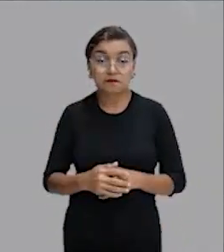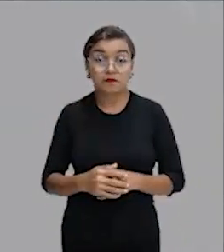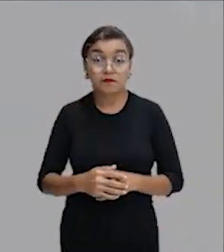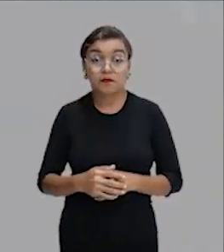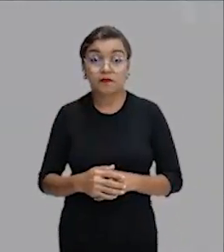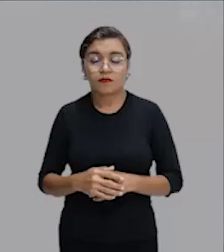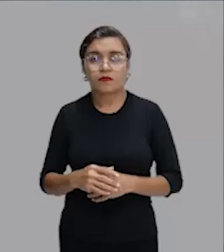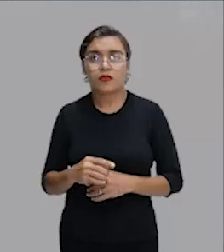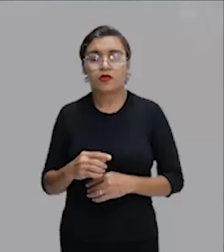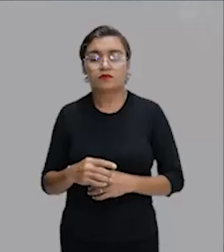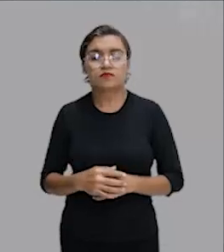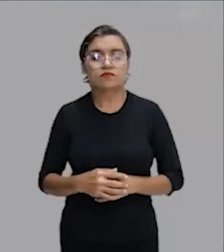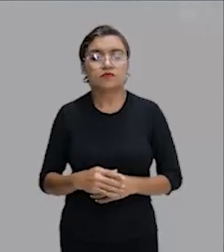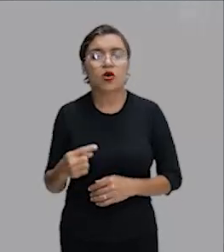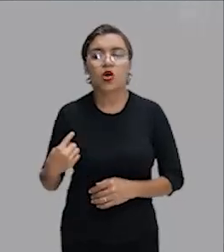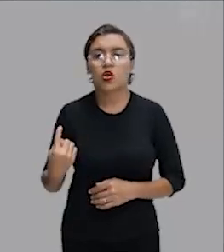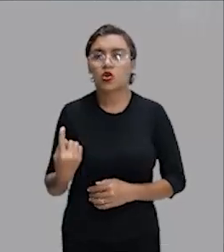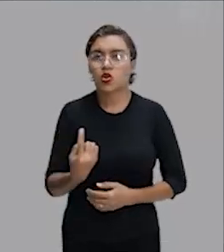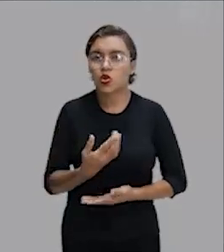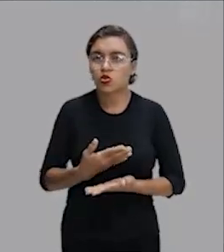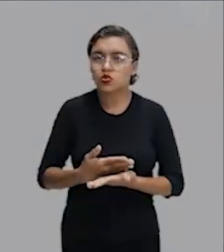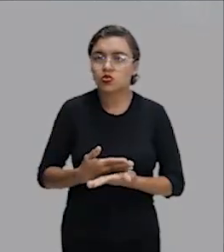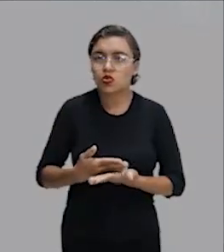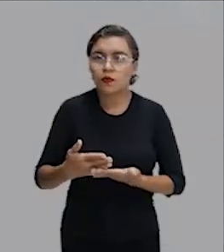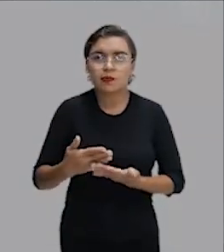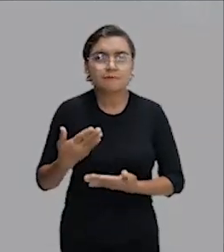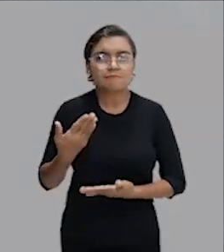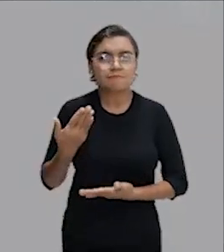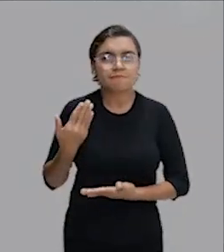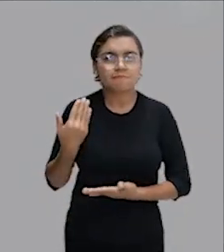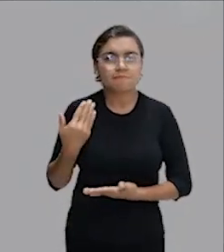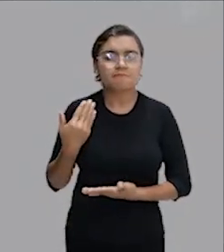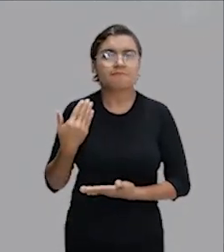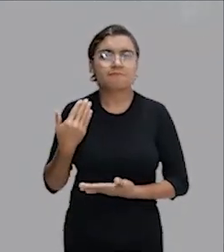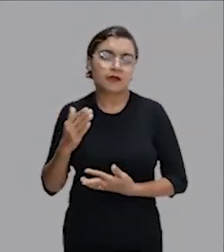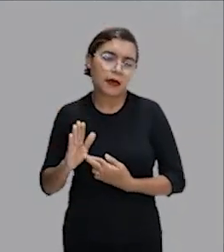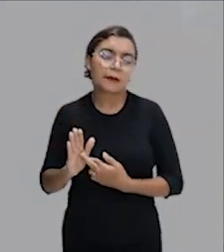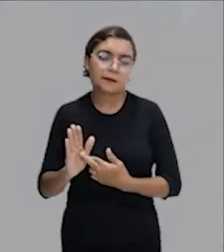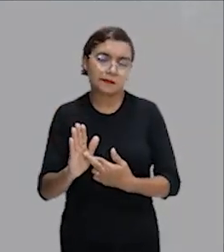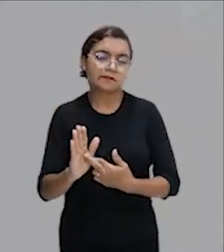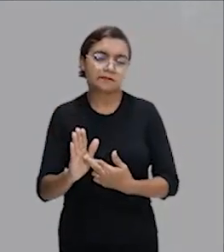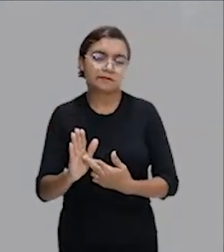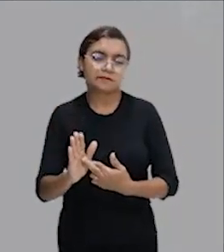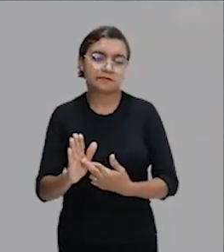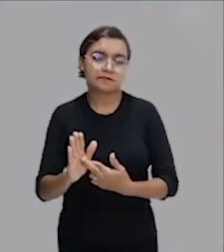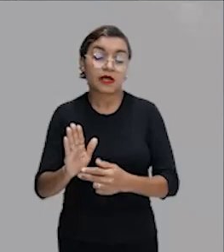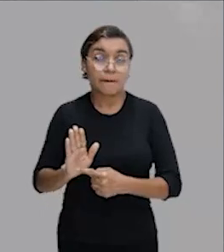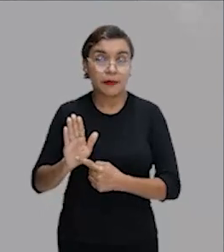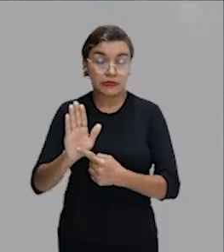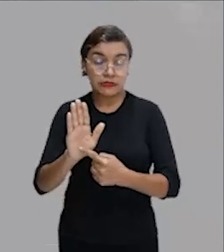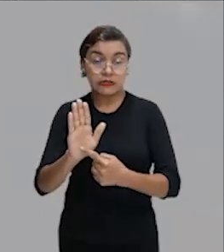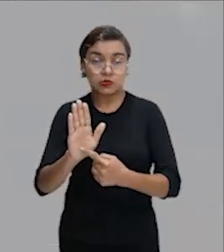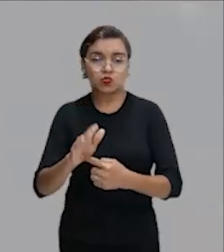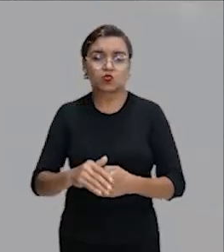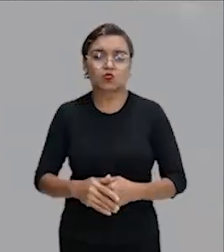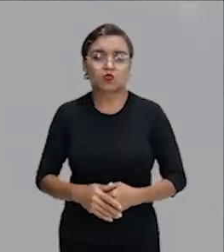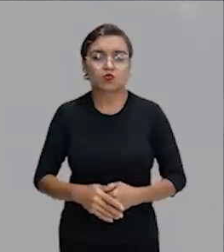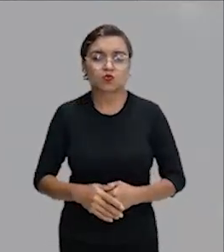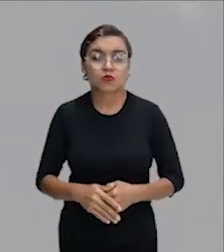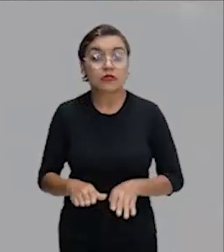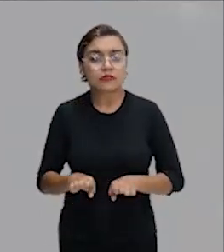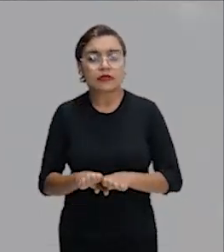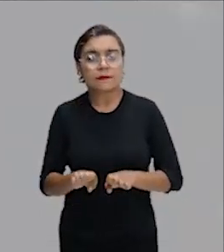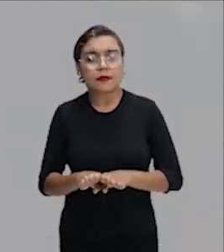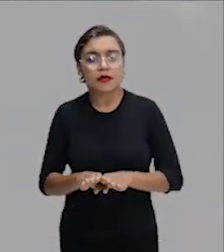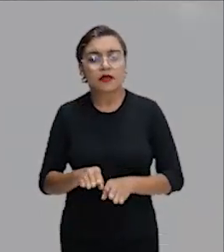de começar essa apresentação, ou nós iniciamos agora, neste momento, esta apresentação. E o already